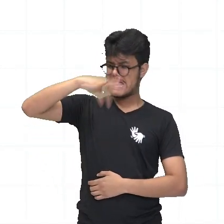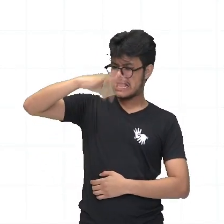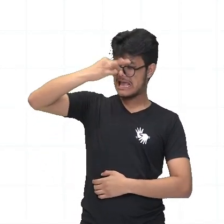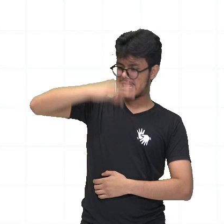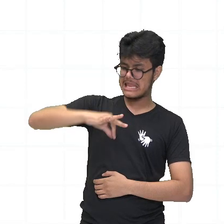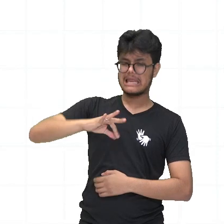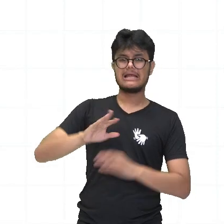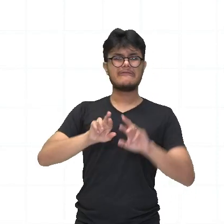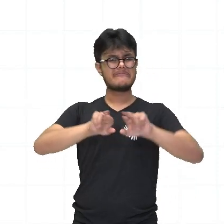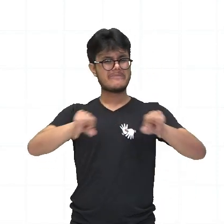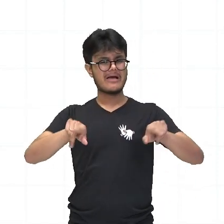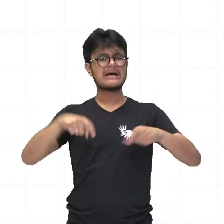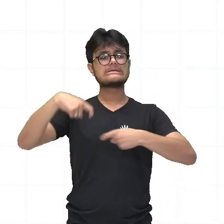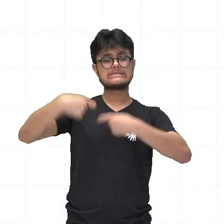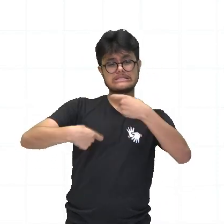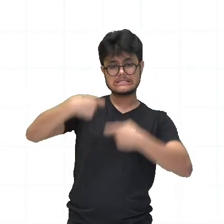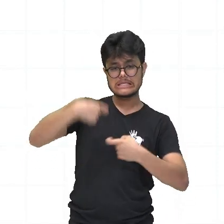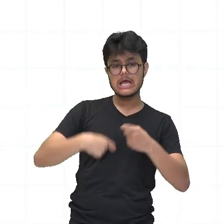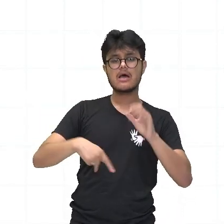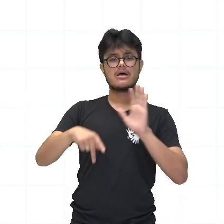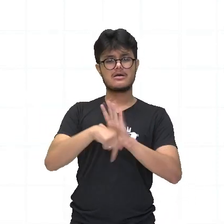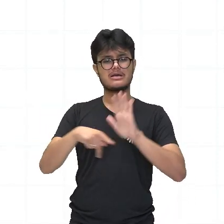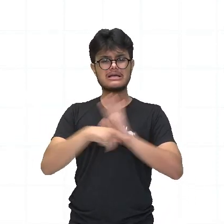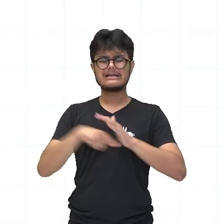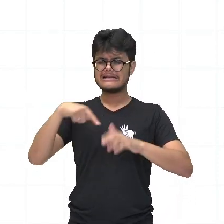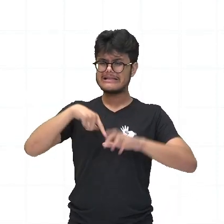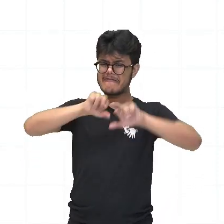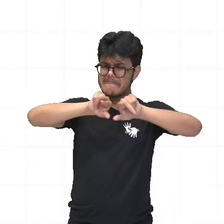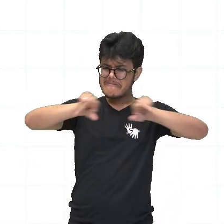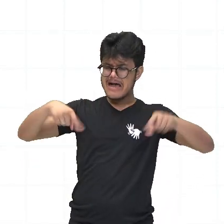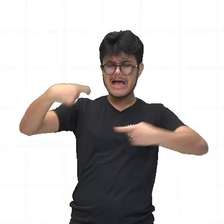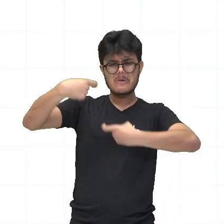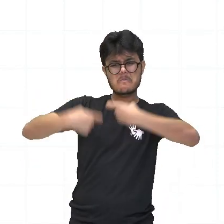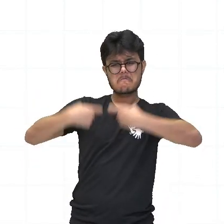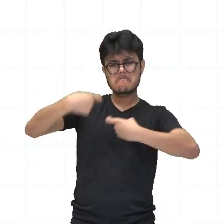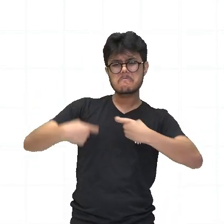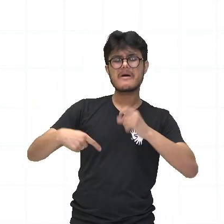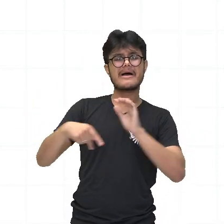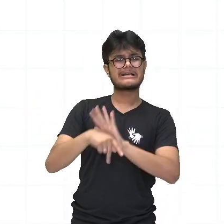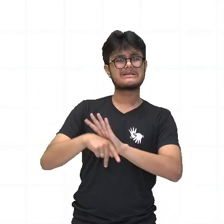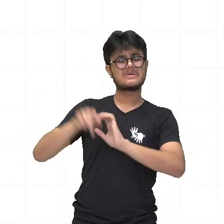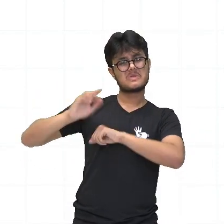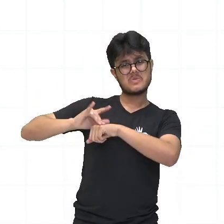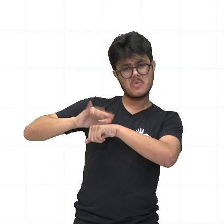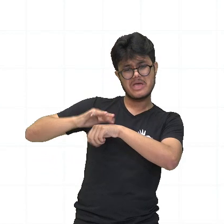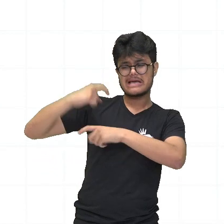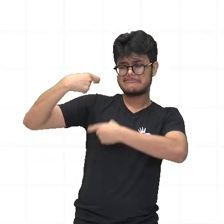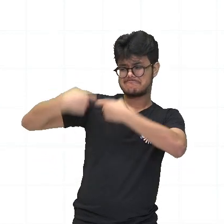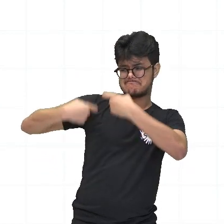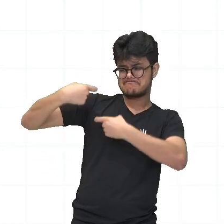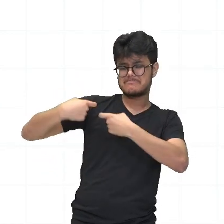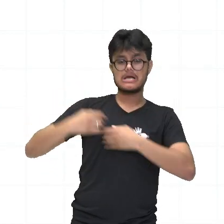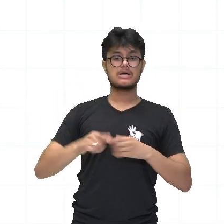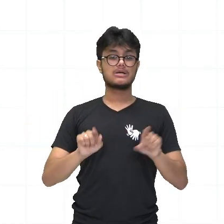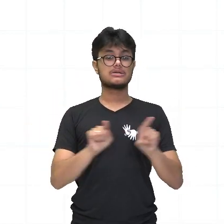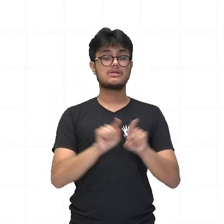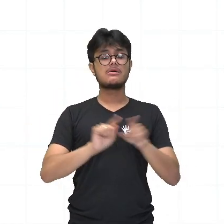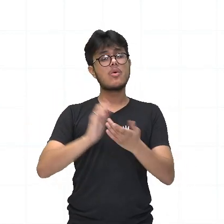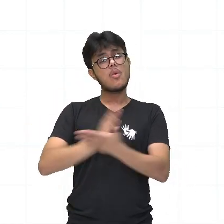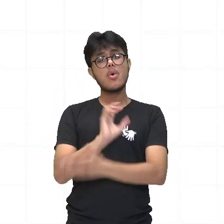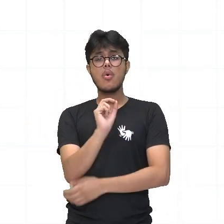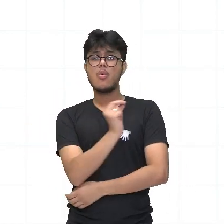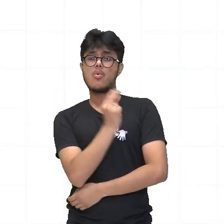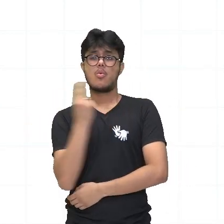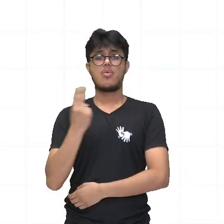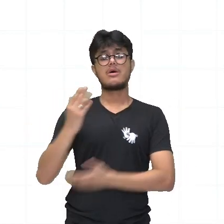resfriados, sexual, existem várias ISTs aí relacionadas a isso, ou ferimentos